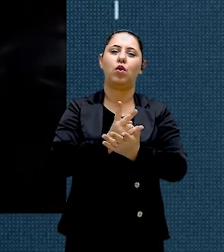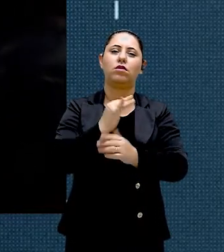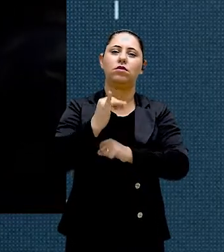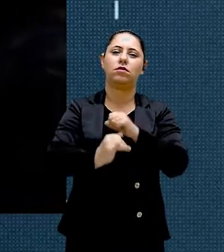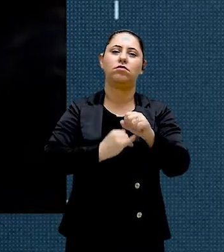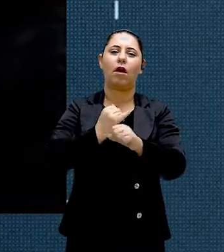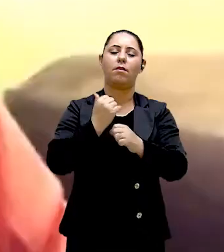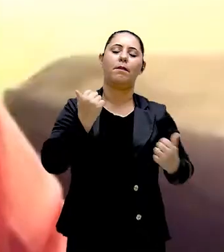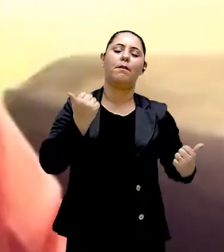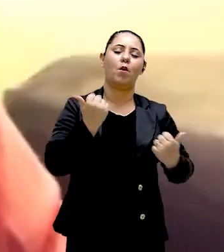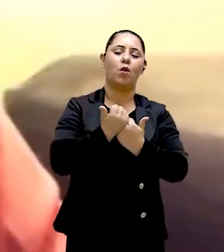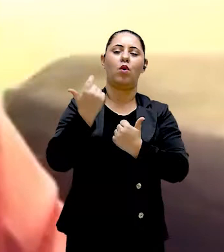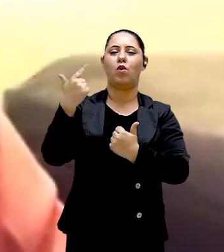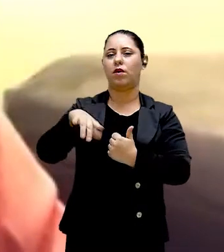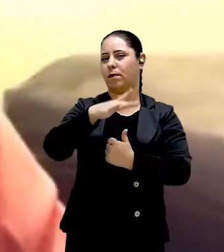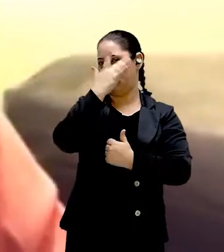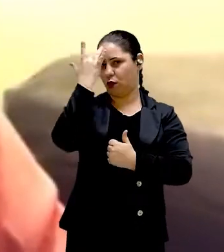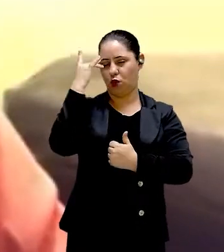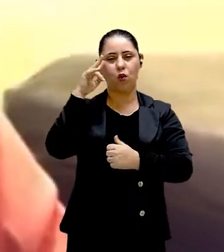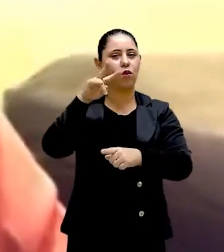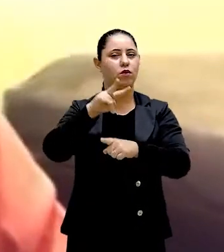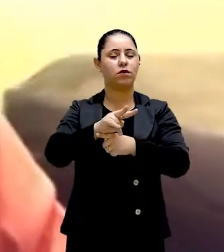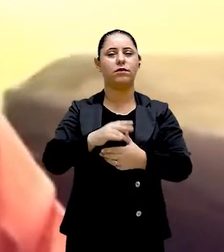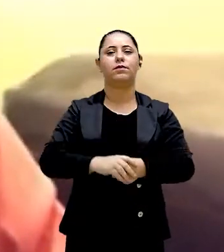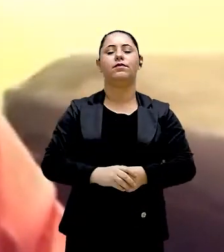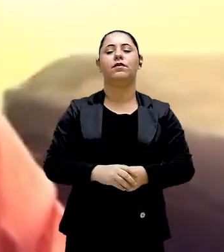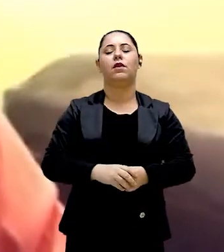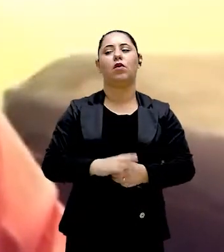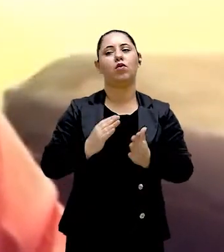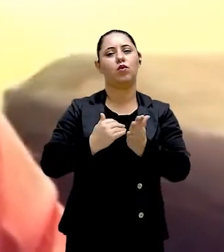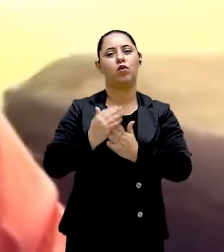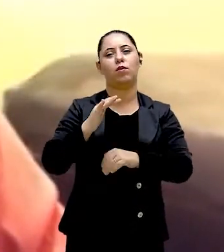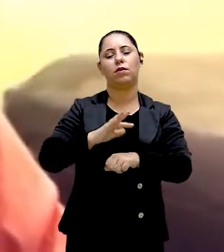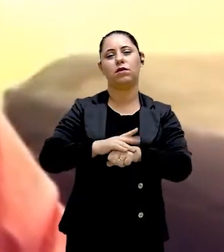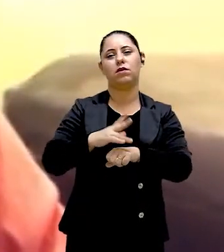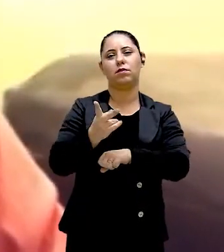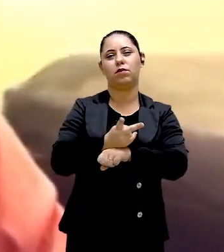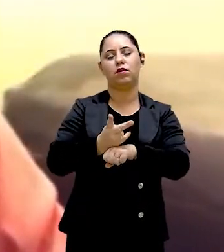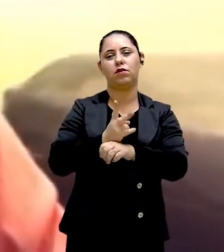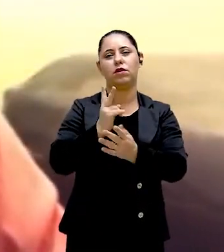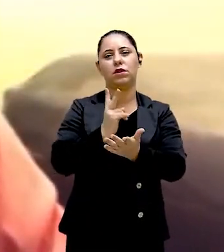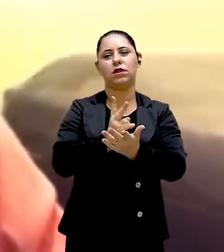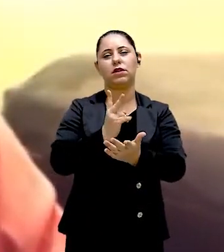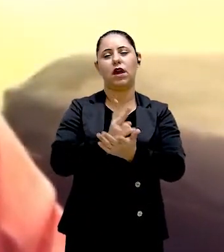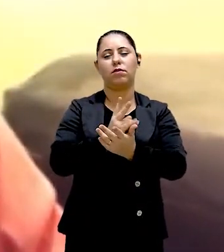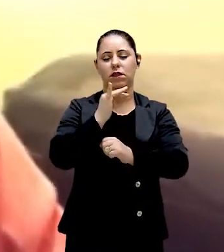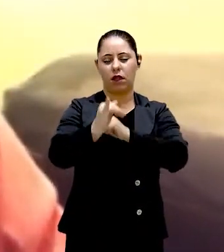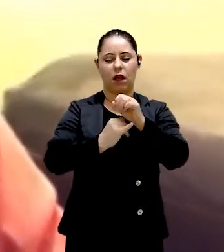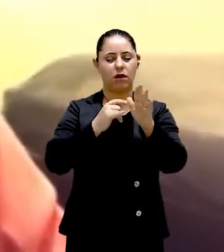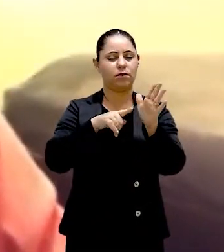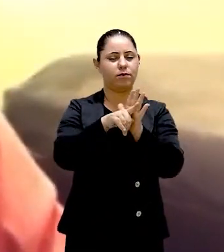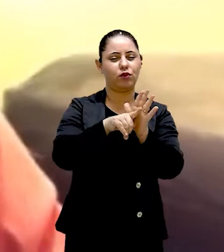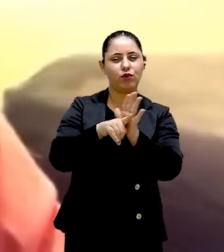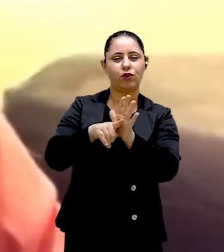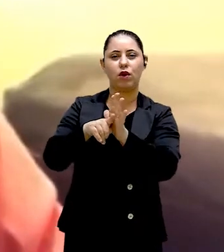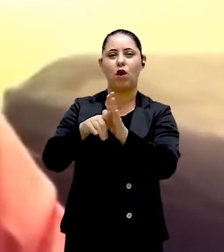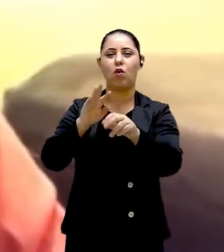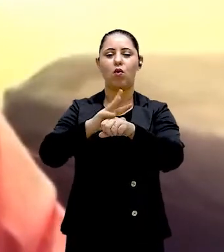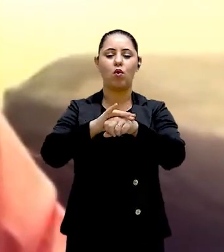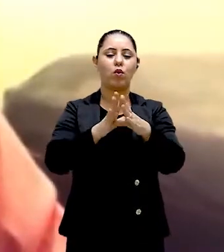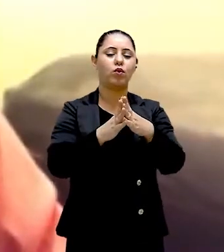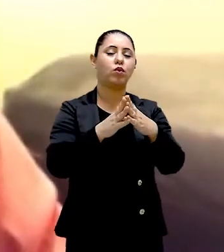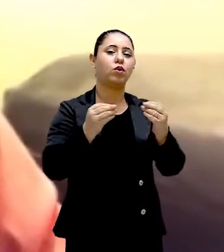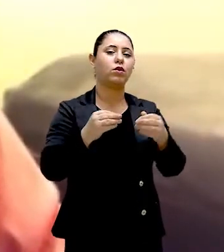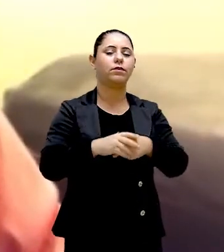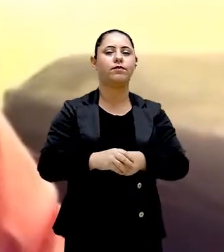outros cuidadores. Desde o início da doença, eu procurei muito na internet também sobre a cura. Eu acredito